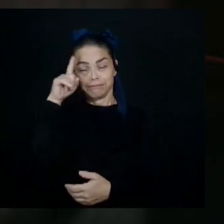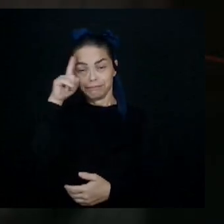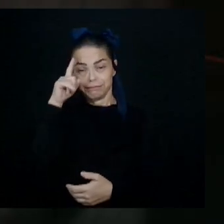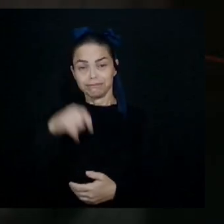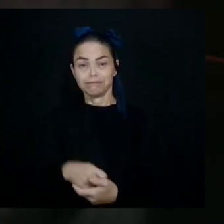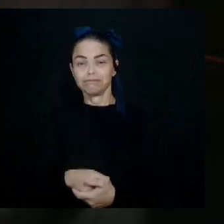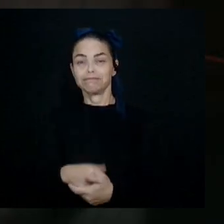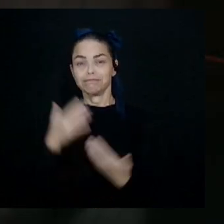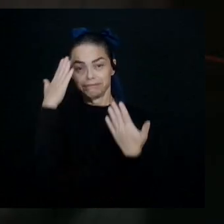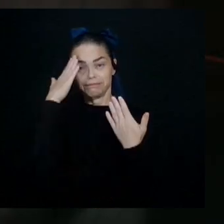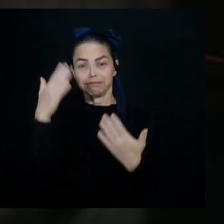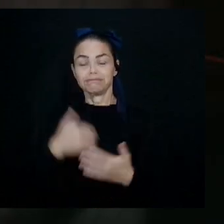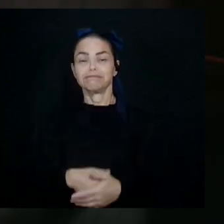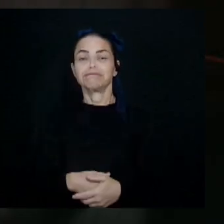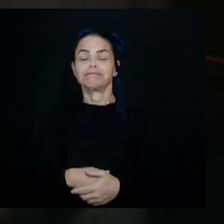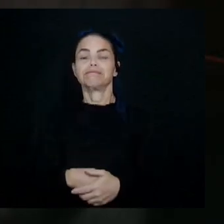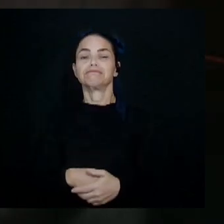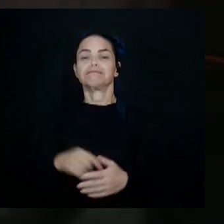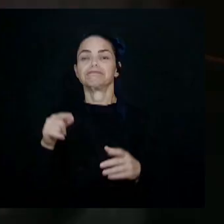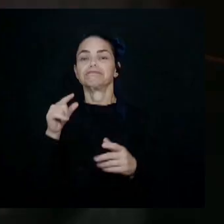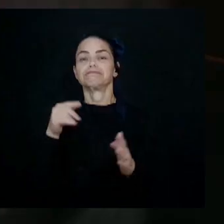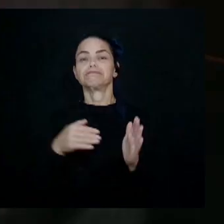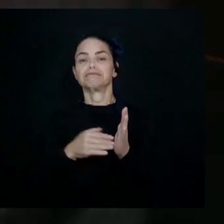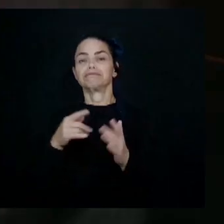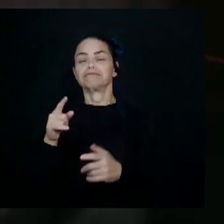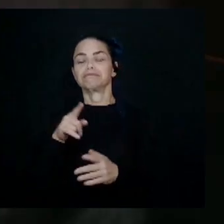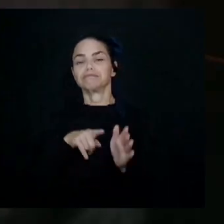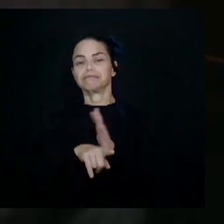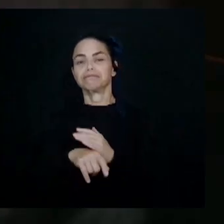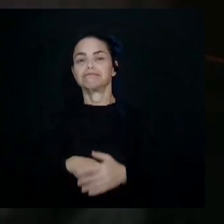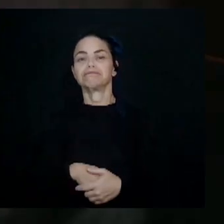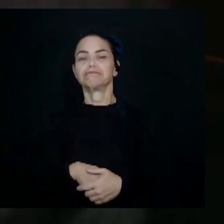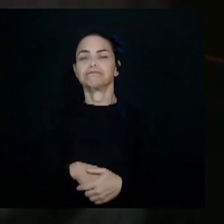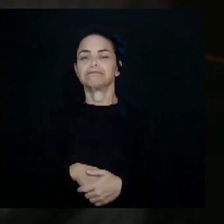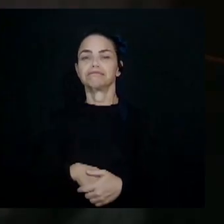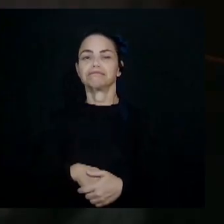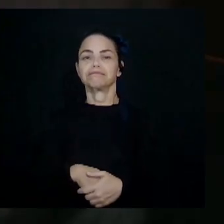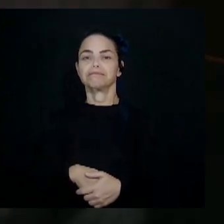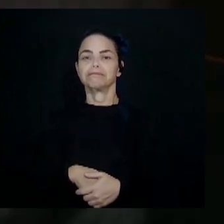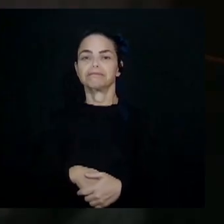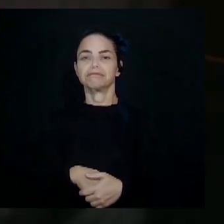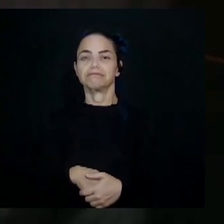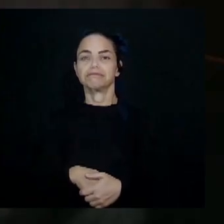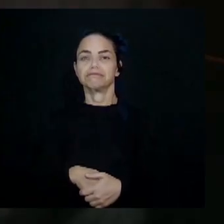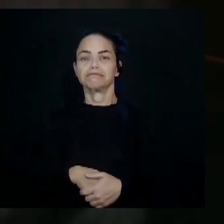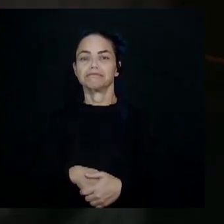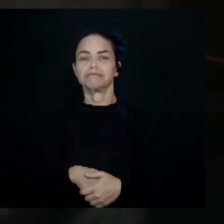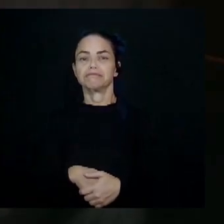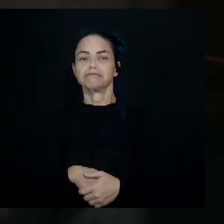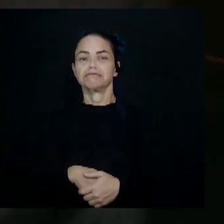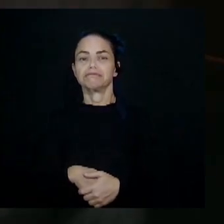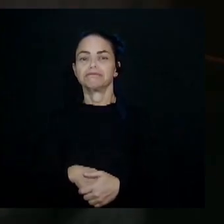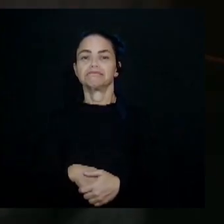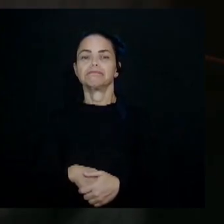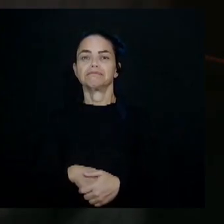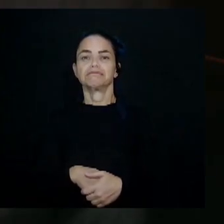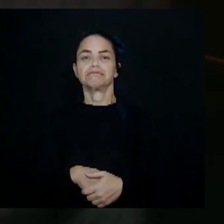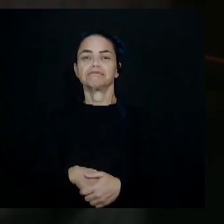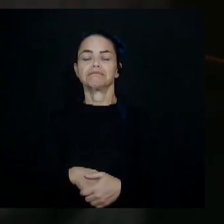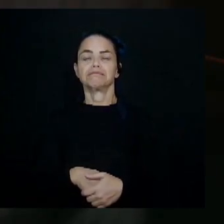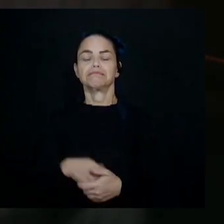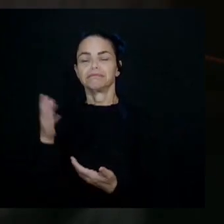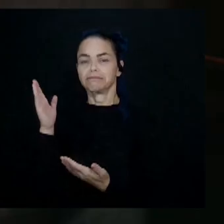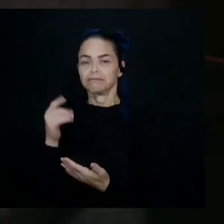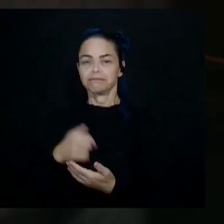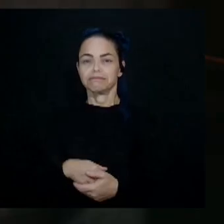obrigada. Vamos com a última pergunta, então? Vamos lá, produção? Dá tempo para mais uma ou mais duas? Vamos lá então, pode colocar na tela para gente.